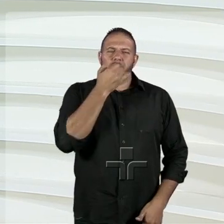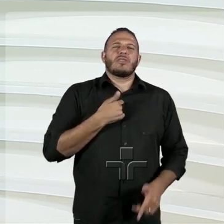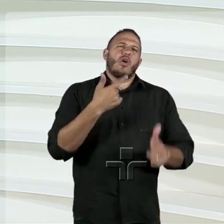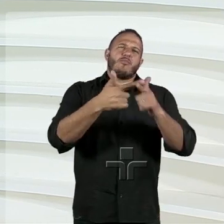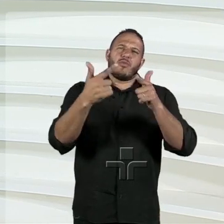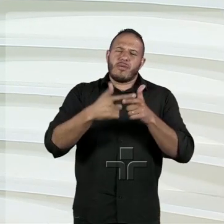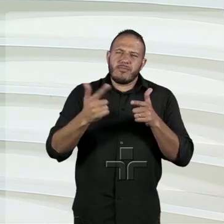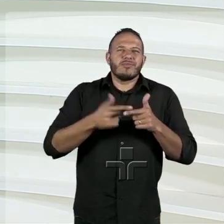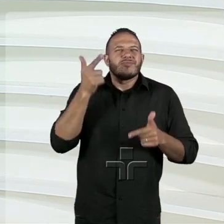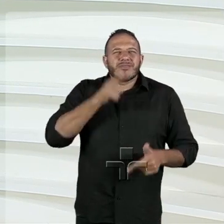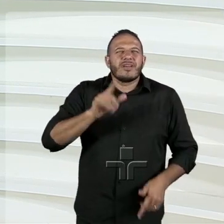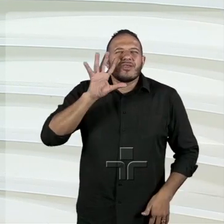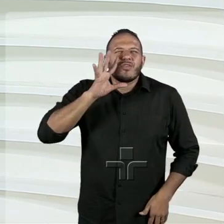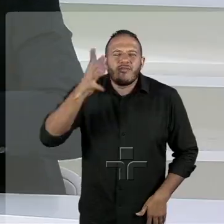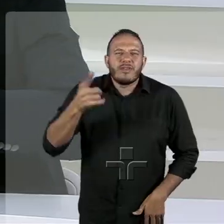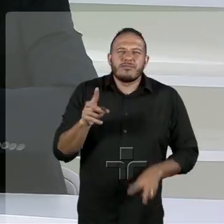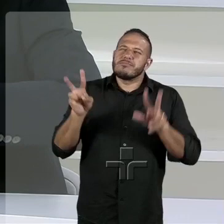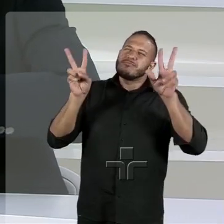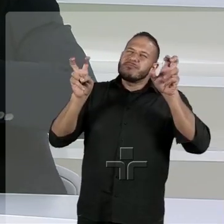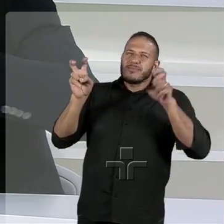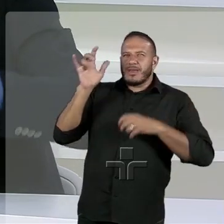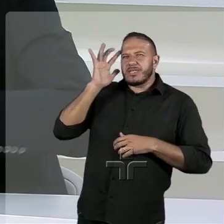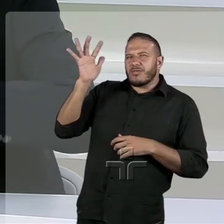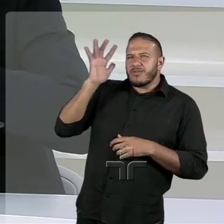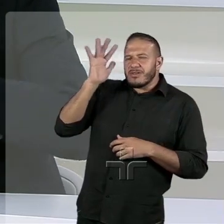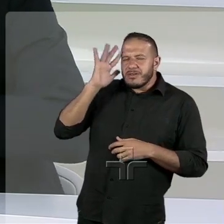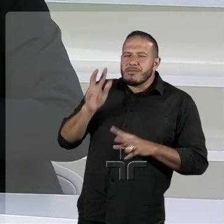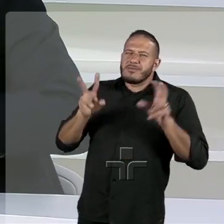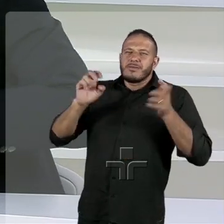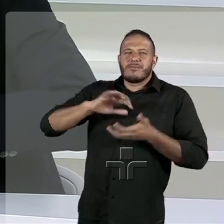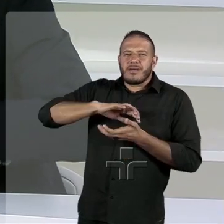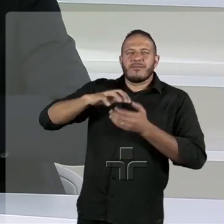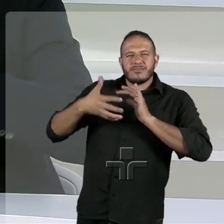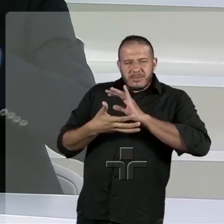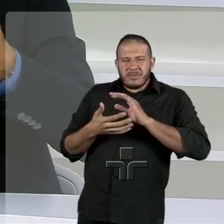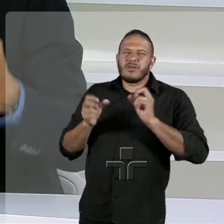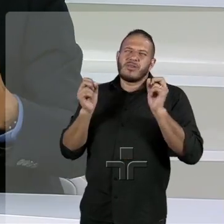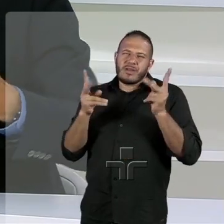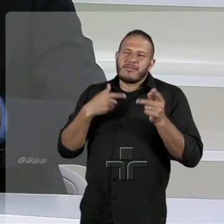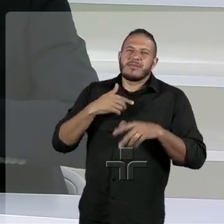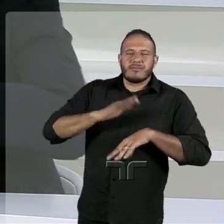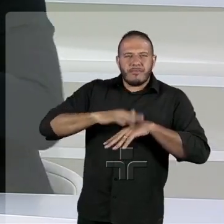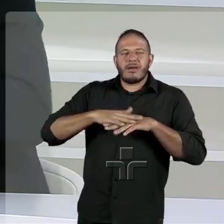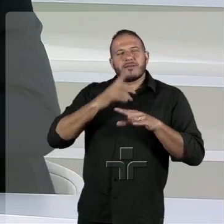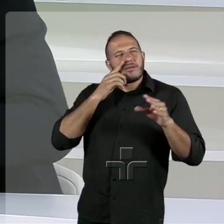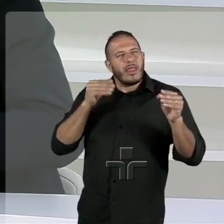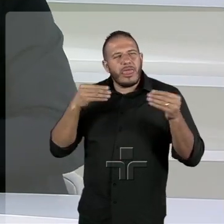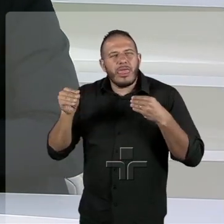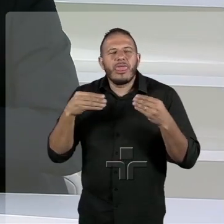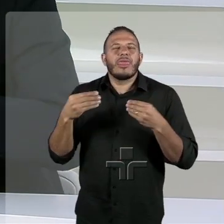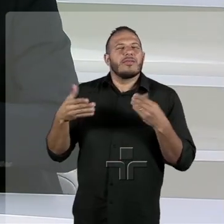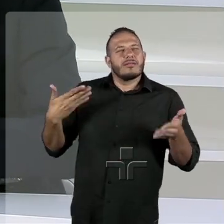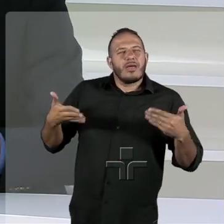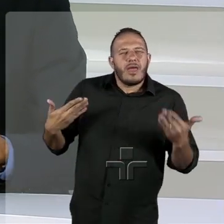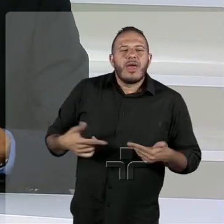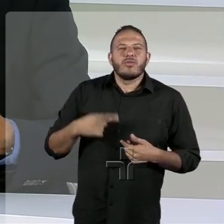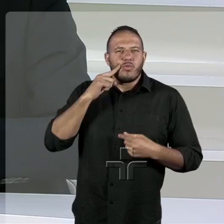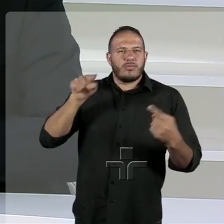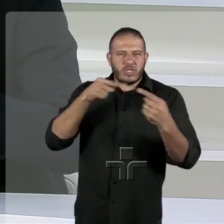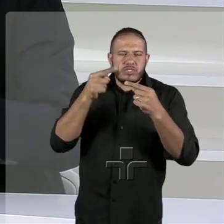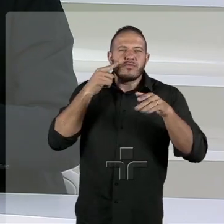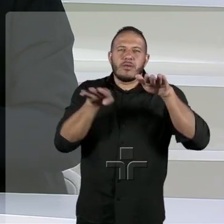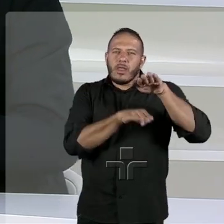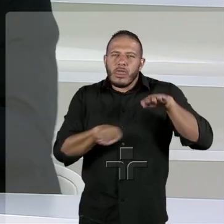resolver, na teoria é uma reforma que vai aumentar a flexibilidade, o objetivo é diminuir a